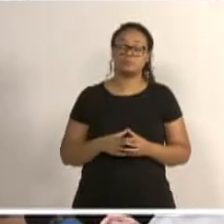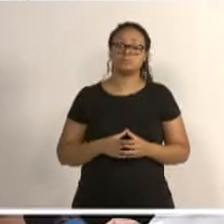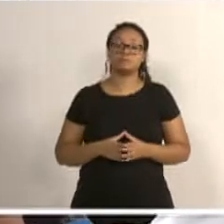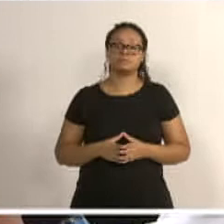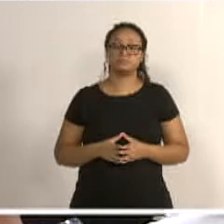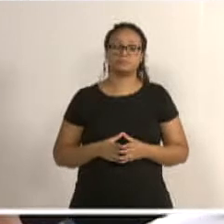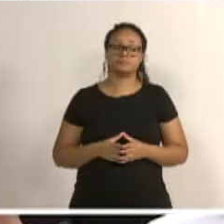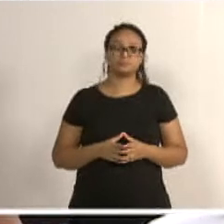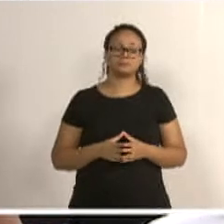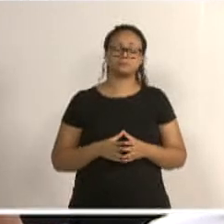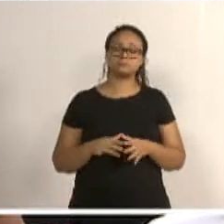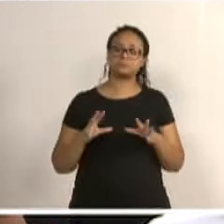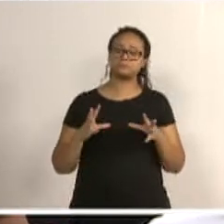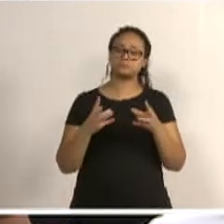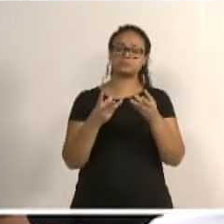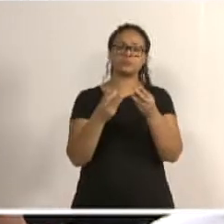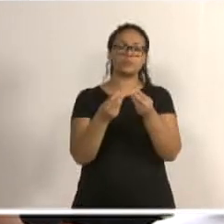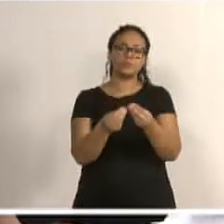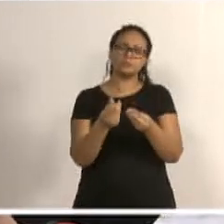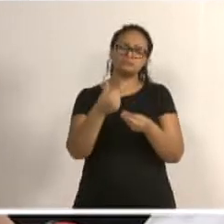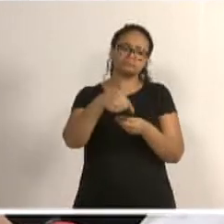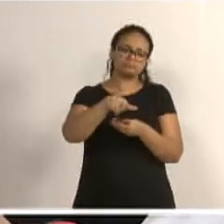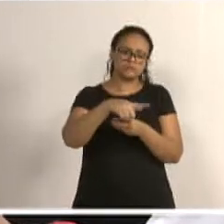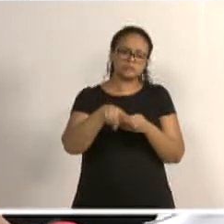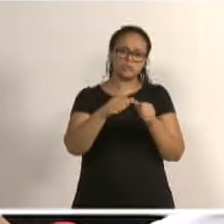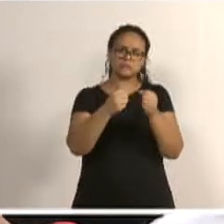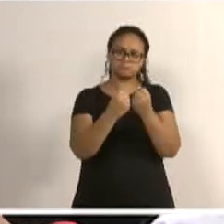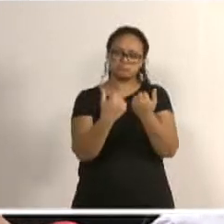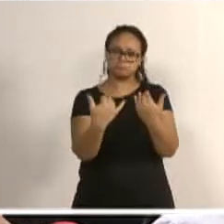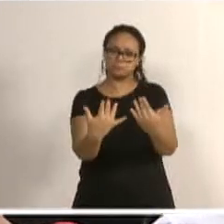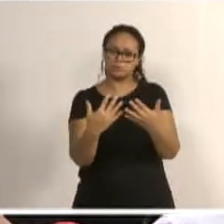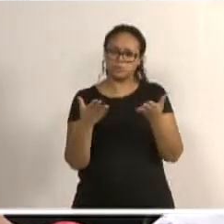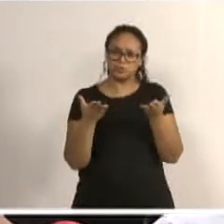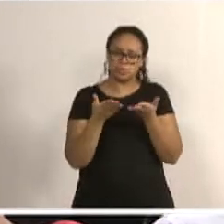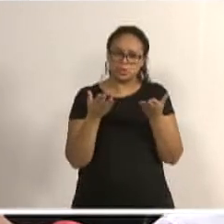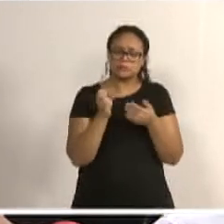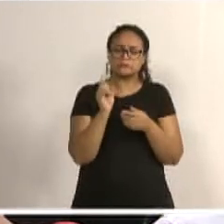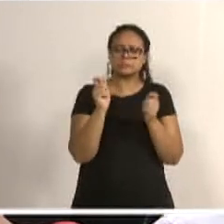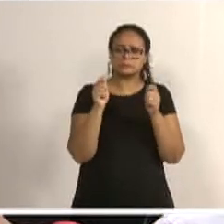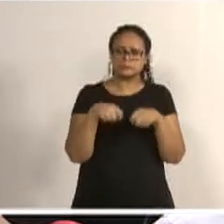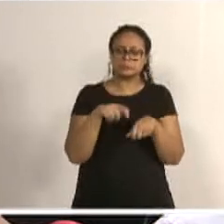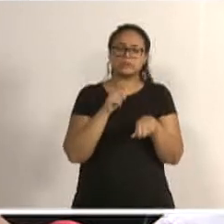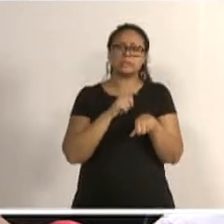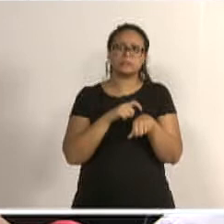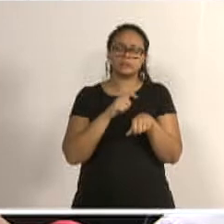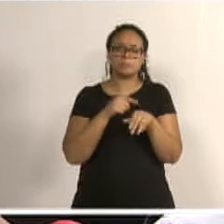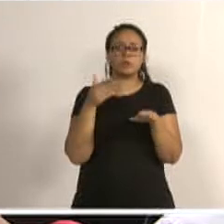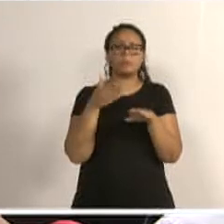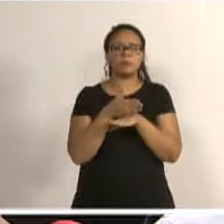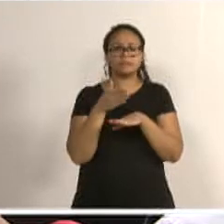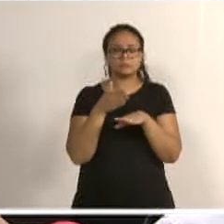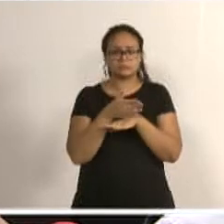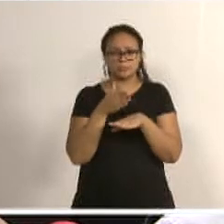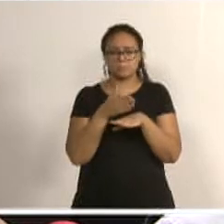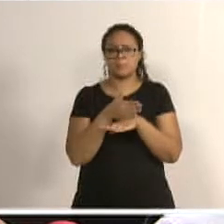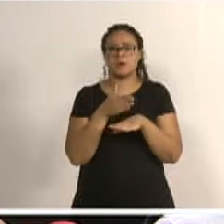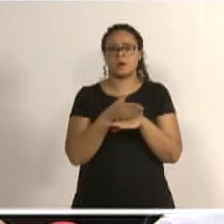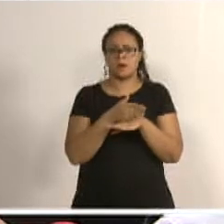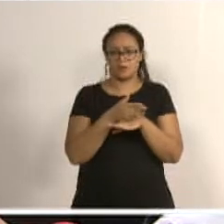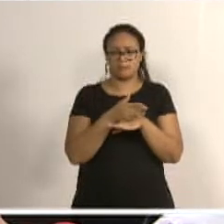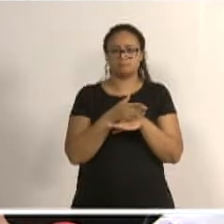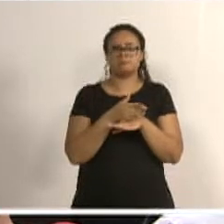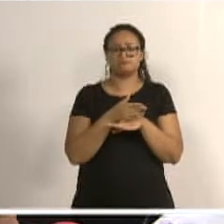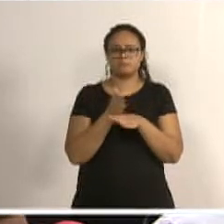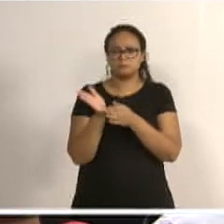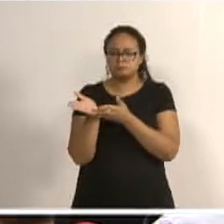Os senhores, se os senhores tiverem o tempo de participar de uma apuração dos dados